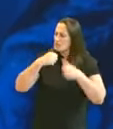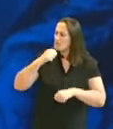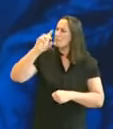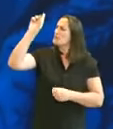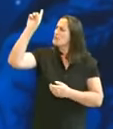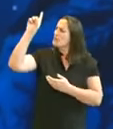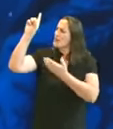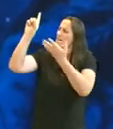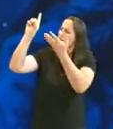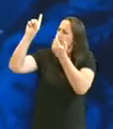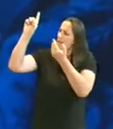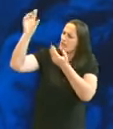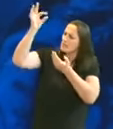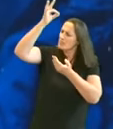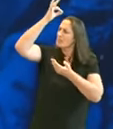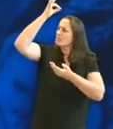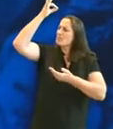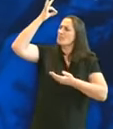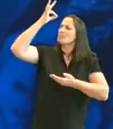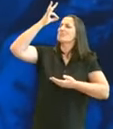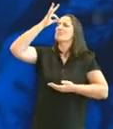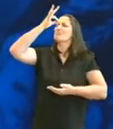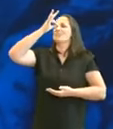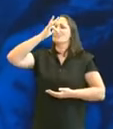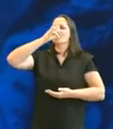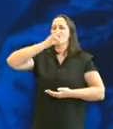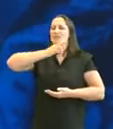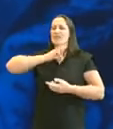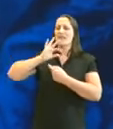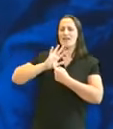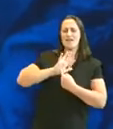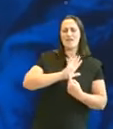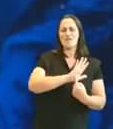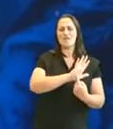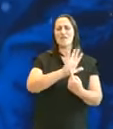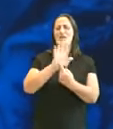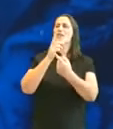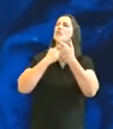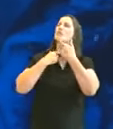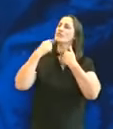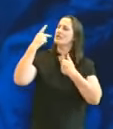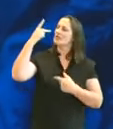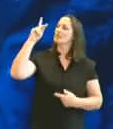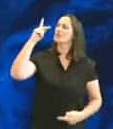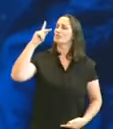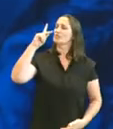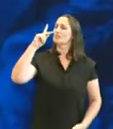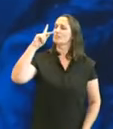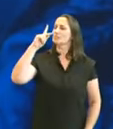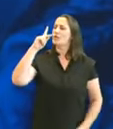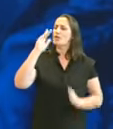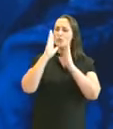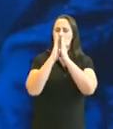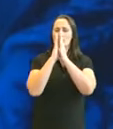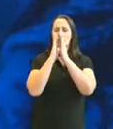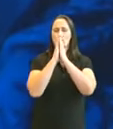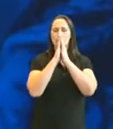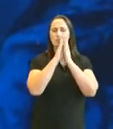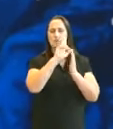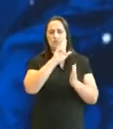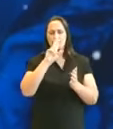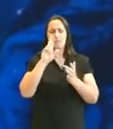Vem, Espírito Santo, vem sobre nós e revela a Tua vontade sobre nós. É aquilo que oramos em